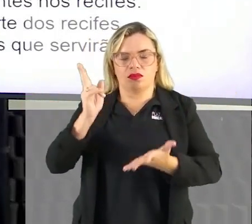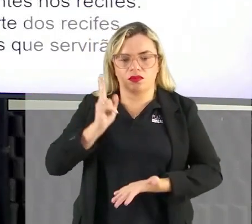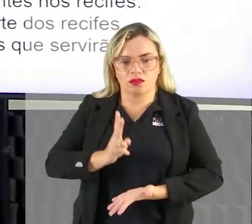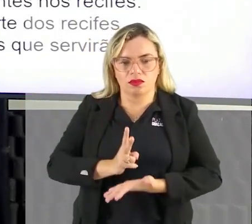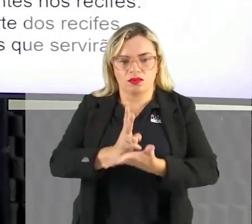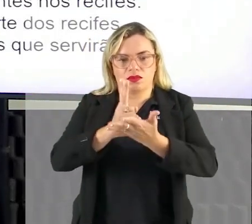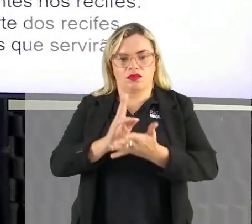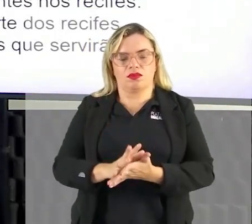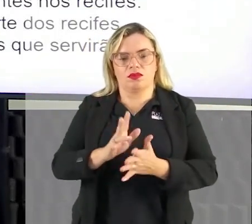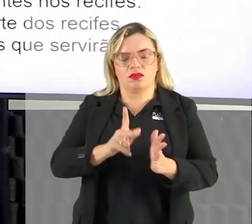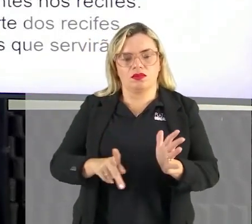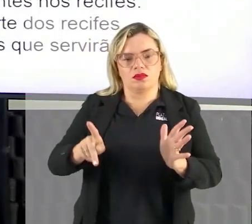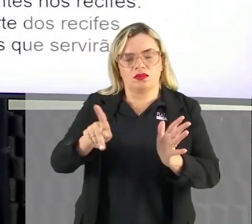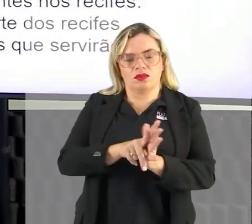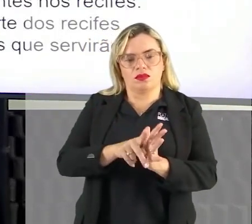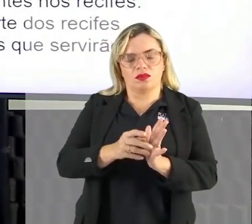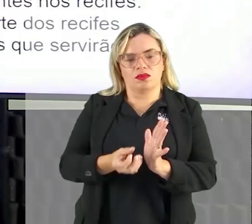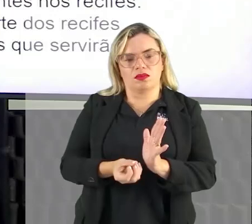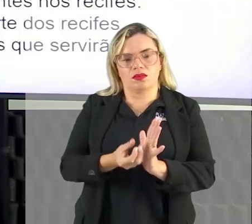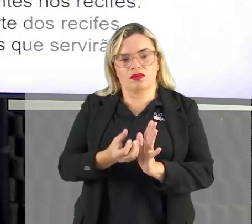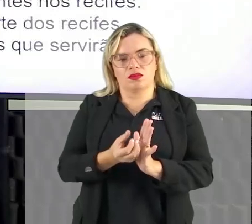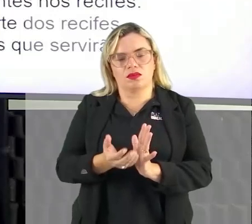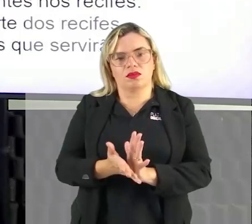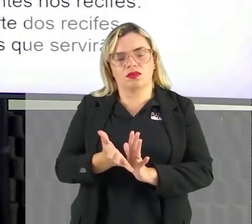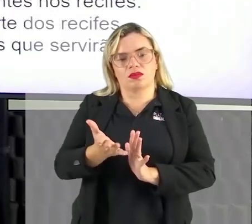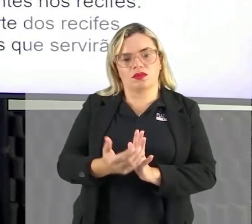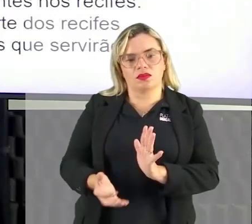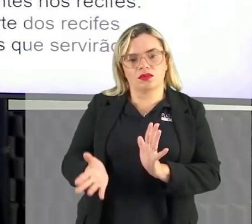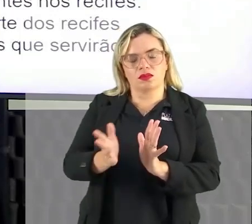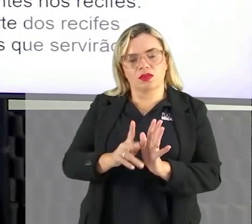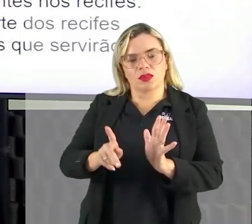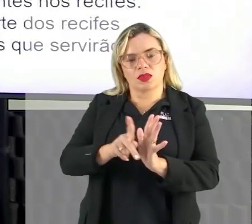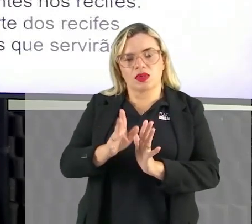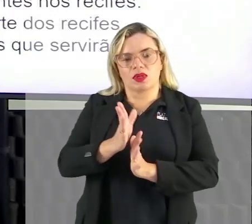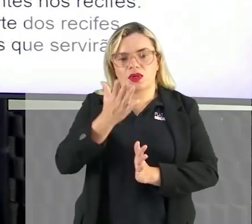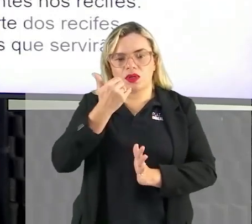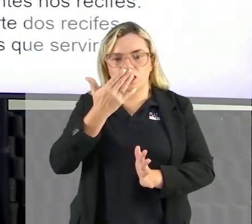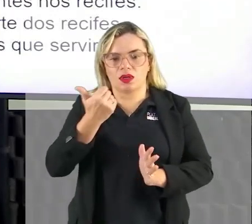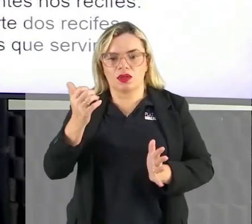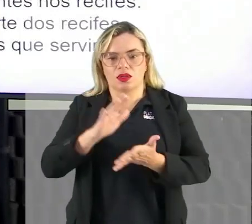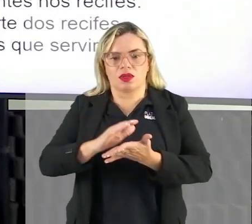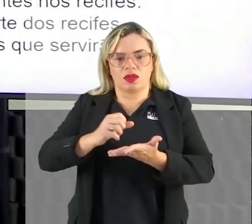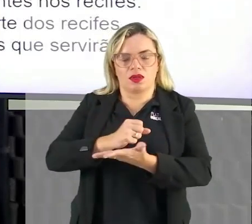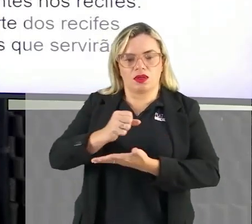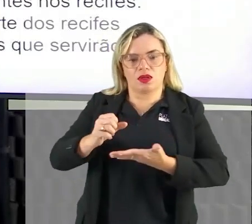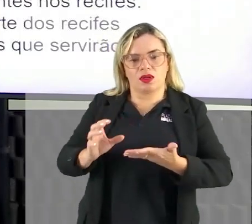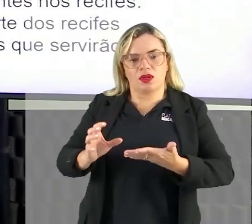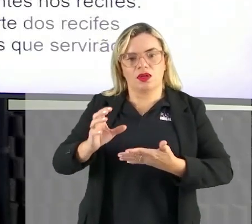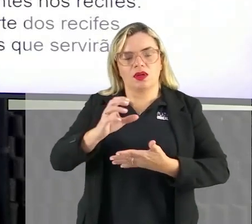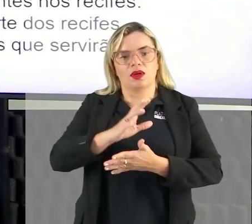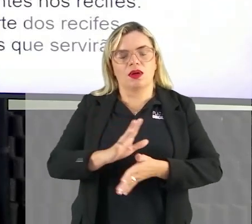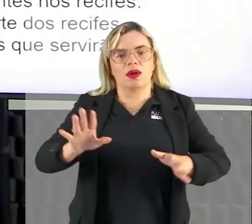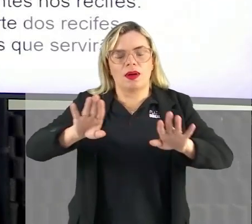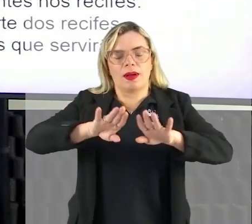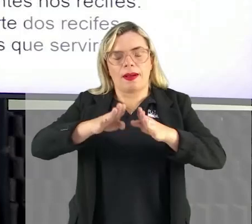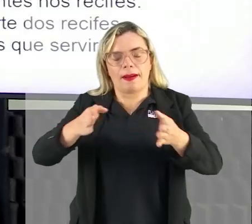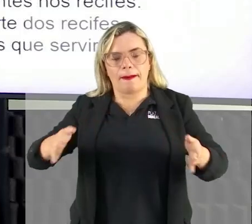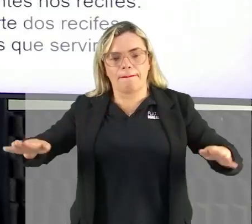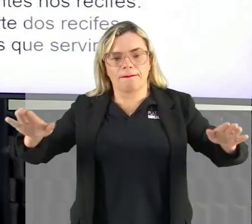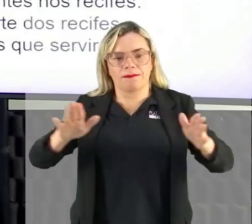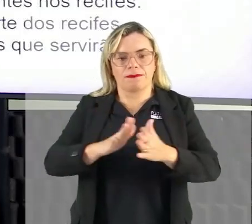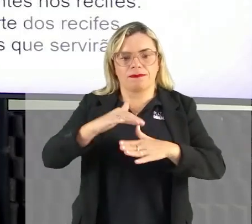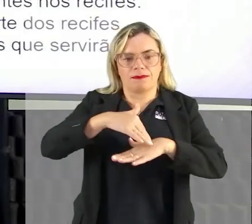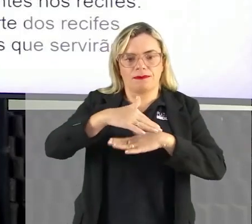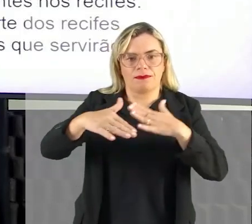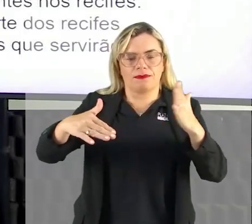São autótrofos atuando na base da cadeia alimentar marinha. Então, tudo começa, em termos de cadeia alimentar, tudo